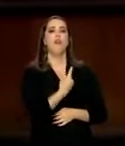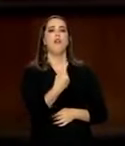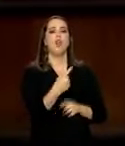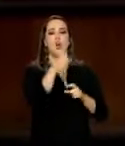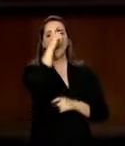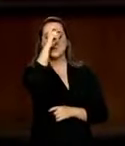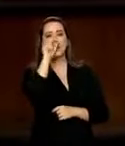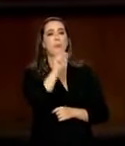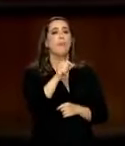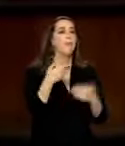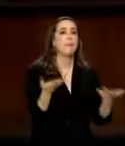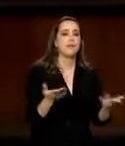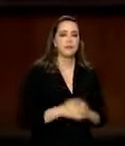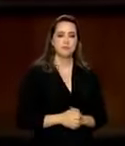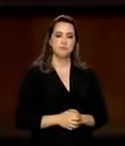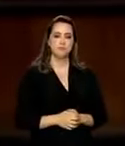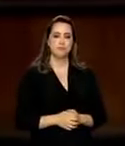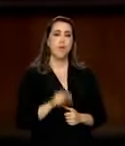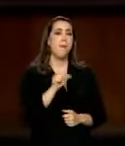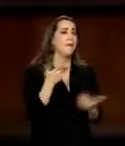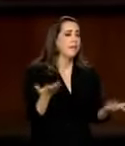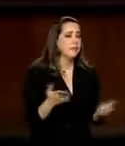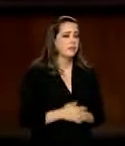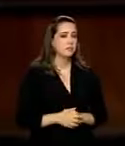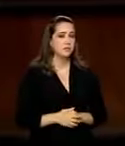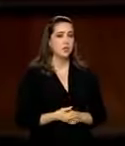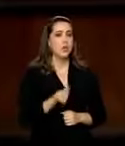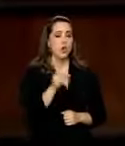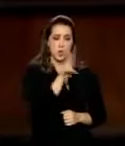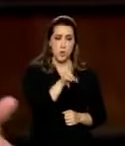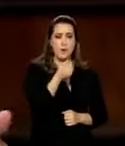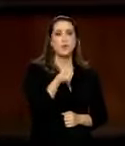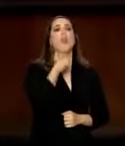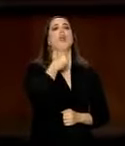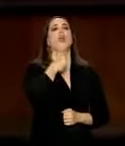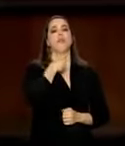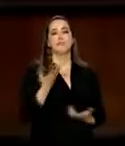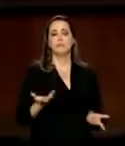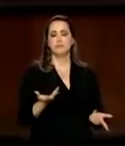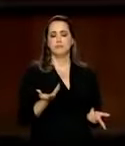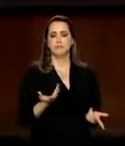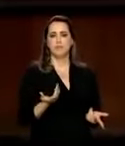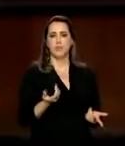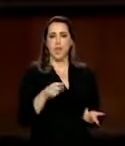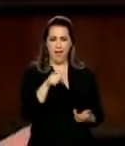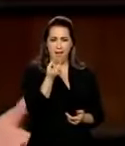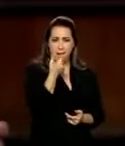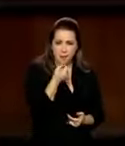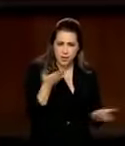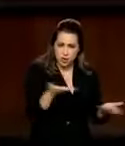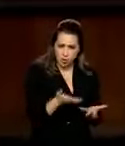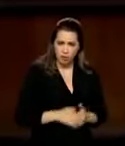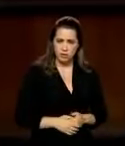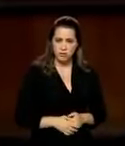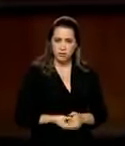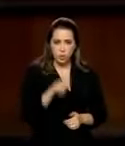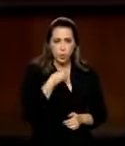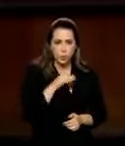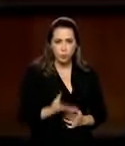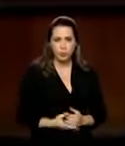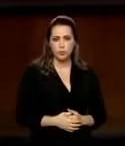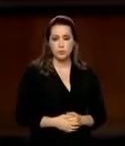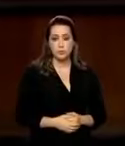entubado? O tubo agora passou a ser um remédio? Será que não tem alternativa? Temos que procurar no mundo alternativas.